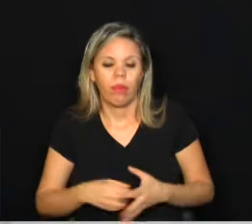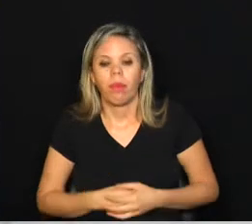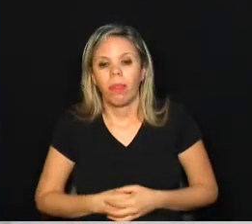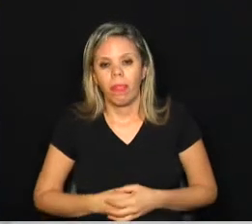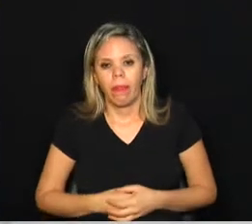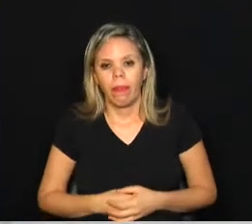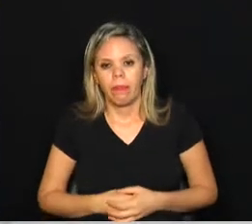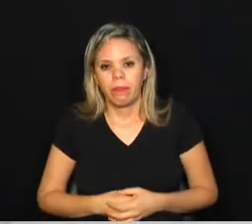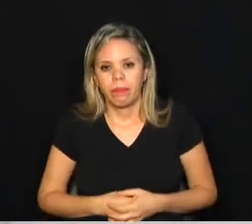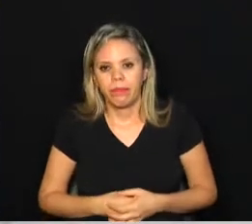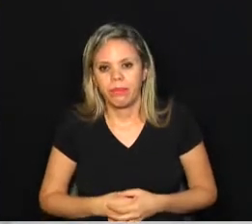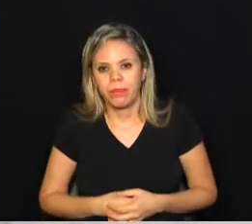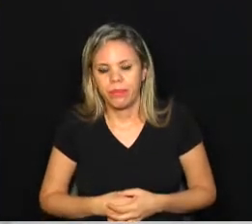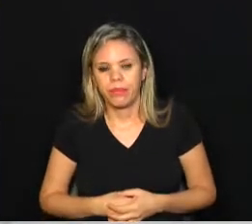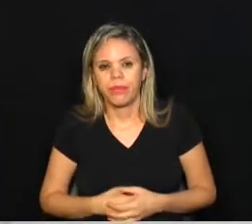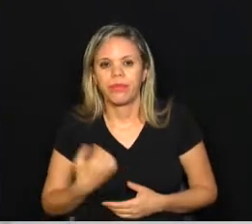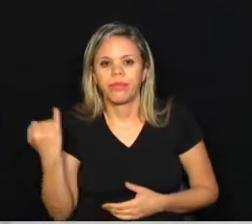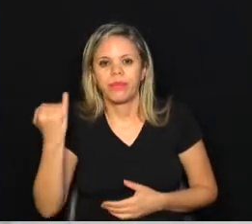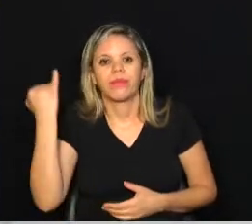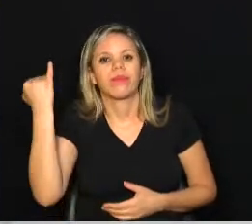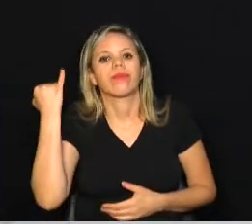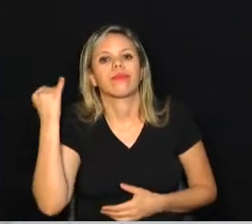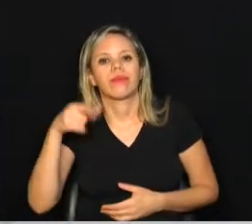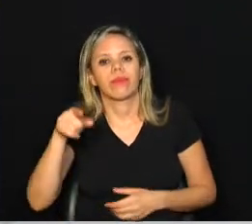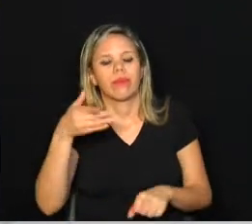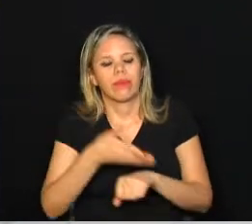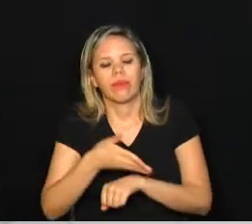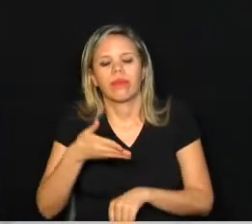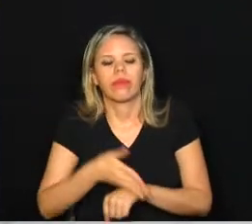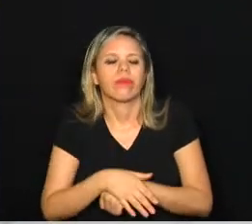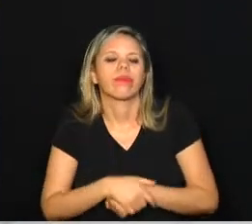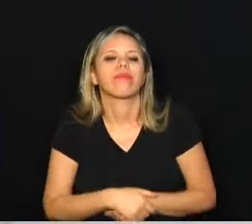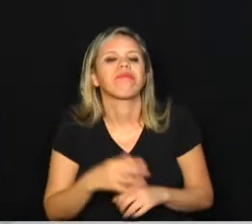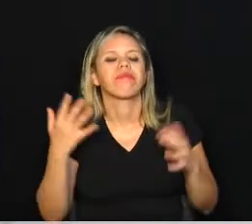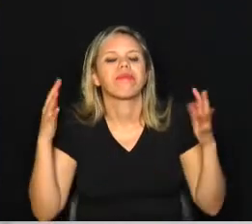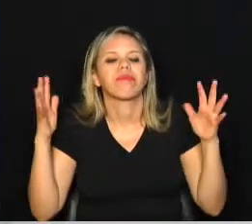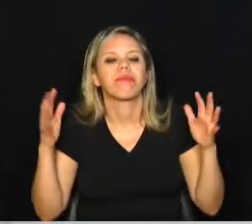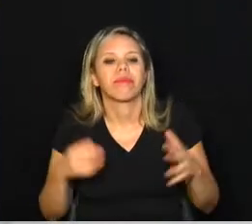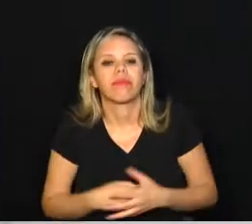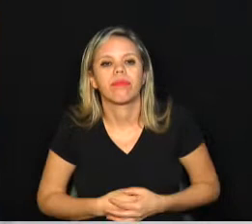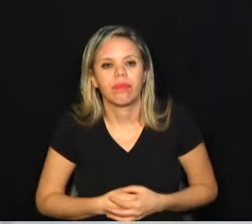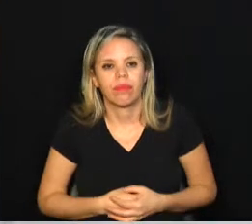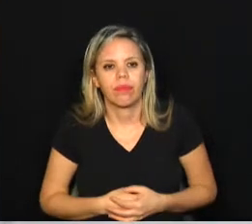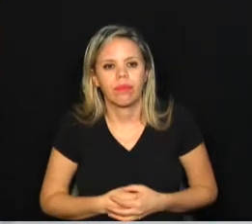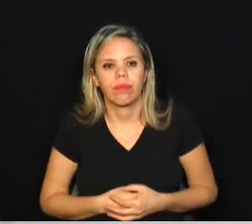mas é extremamente importante a sua participação. Parabenizar aí por essa conquista.